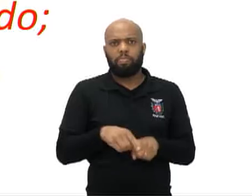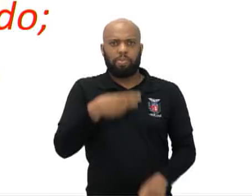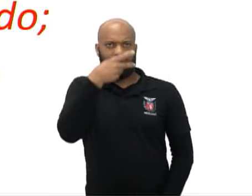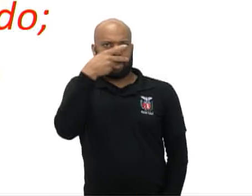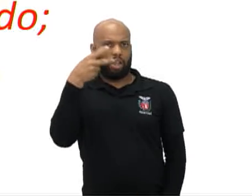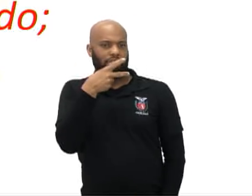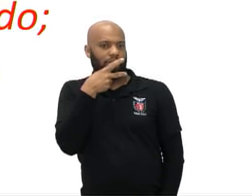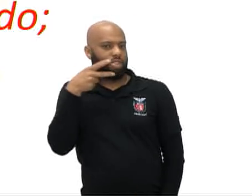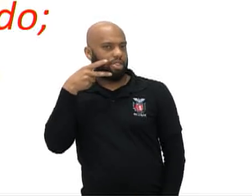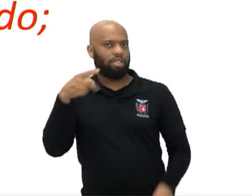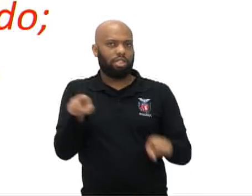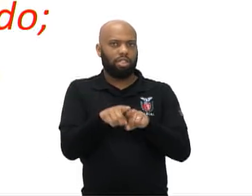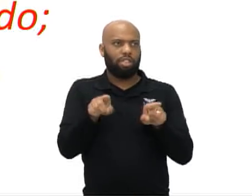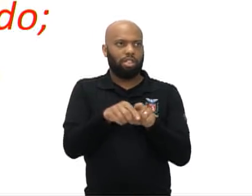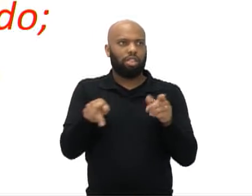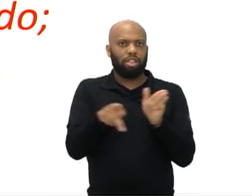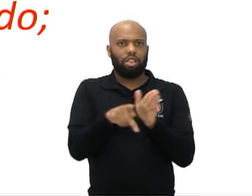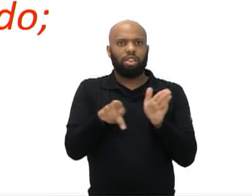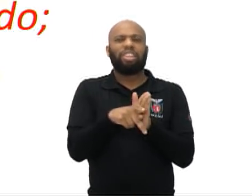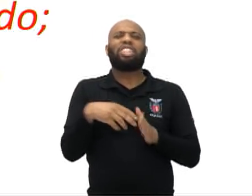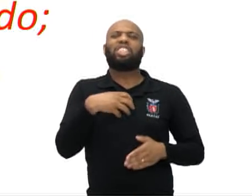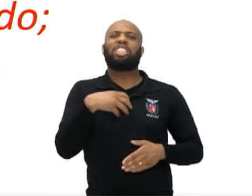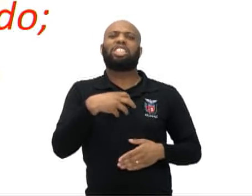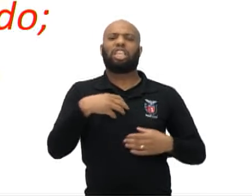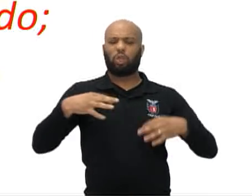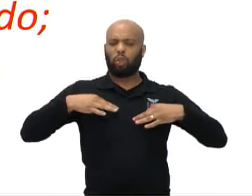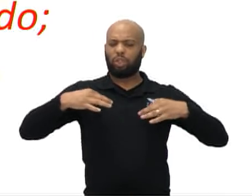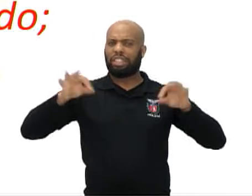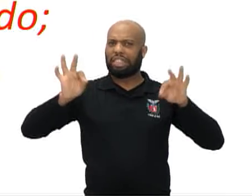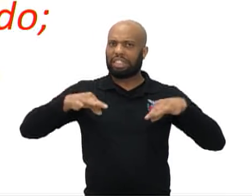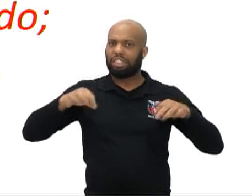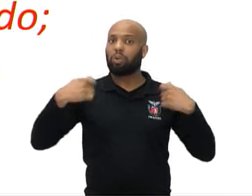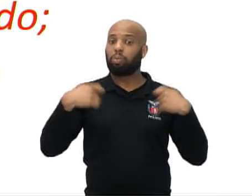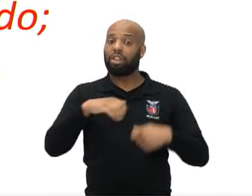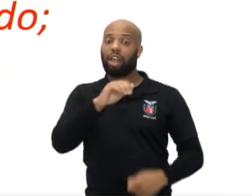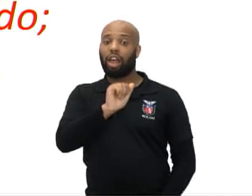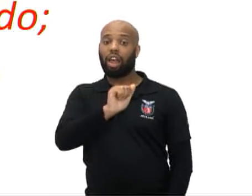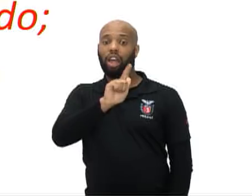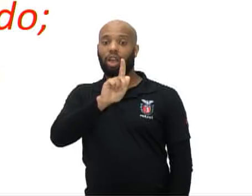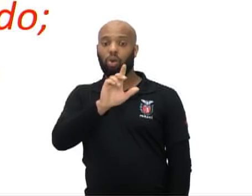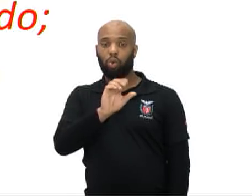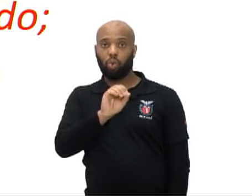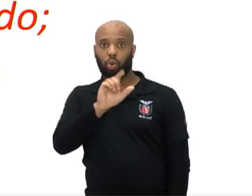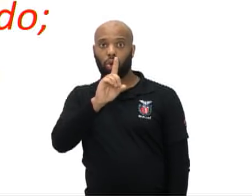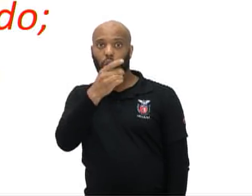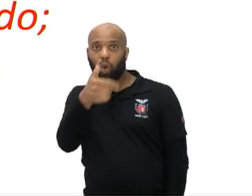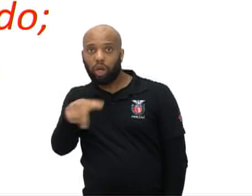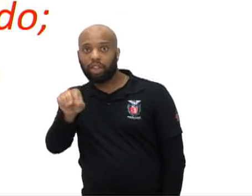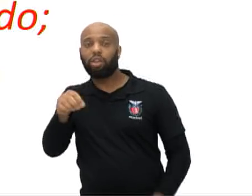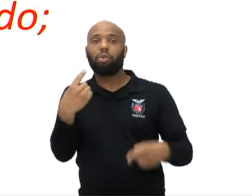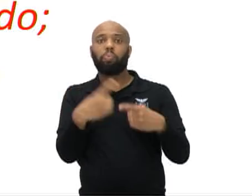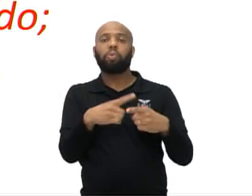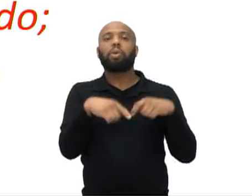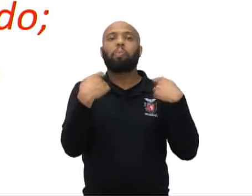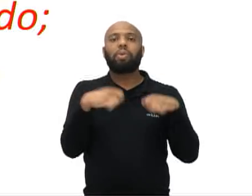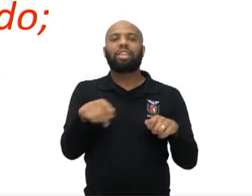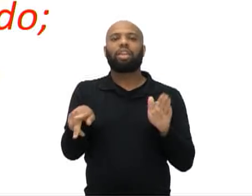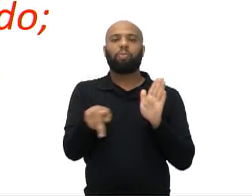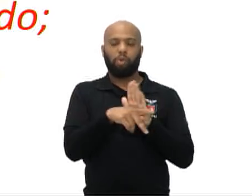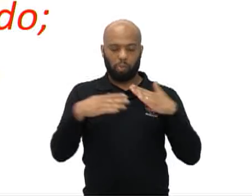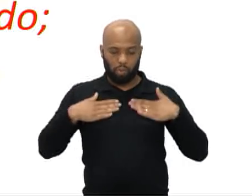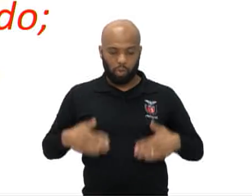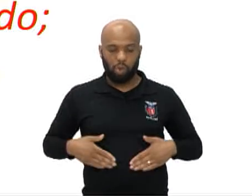cueca de tecido sintético. Sempre optar por um tecido de algodão que permite o teu corpo